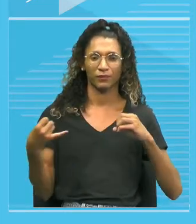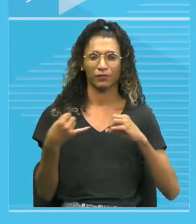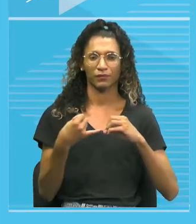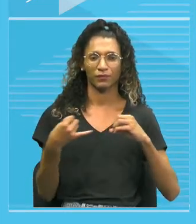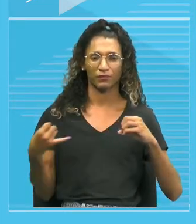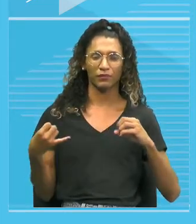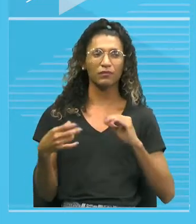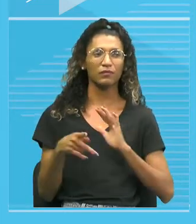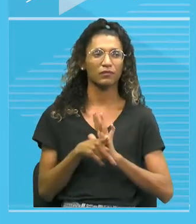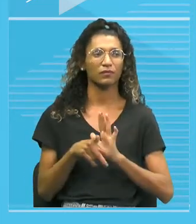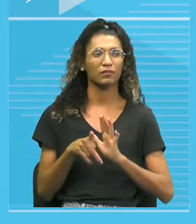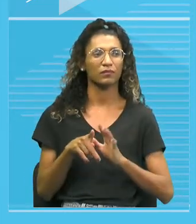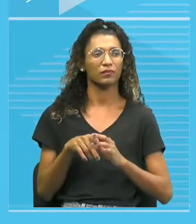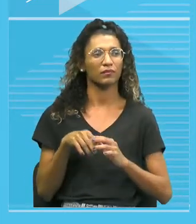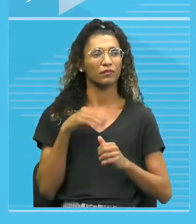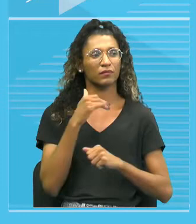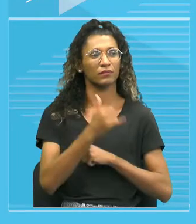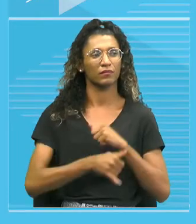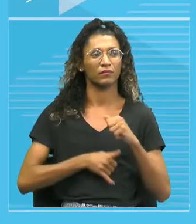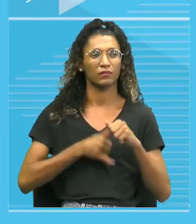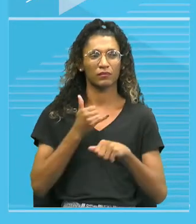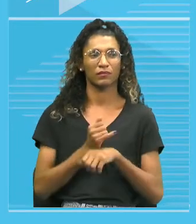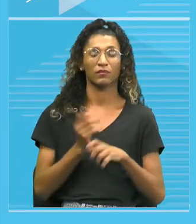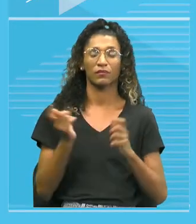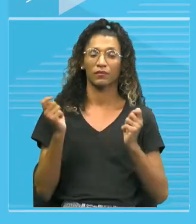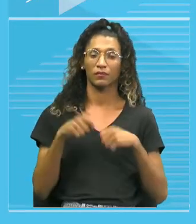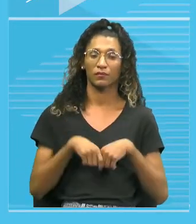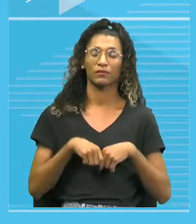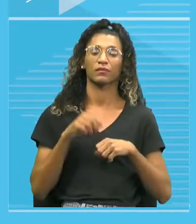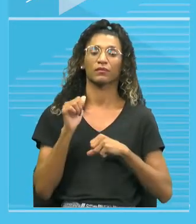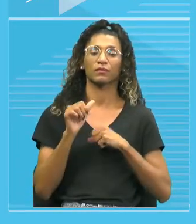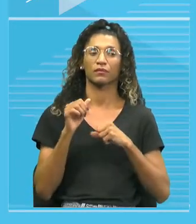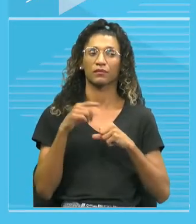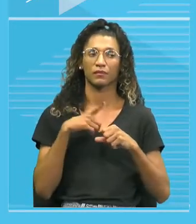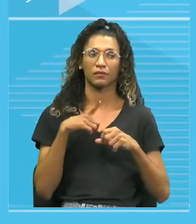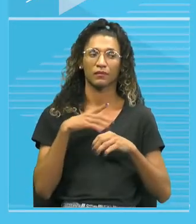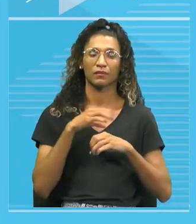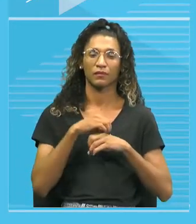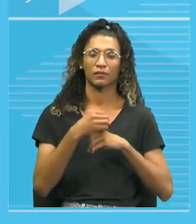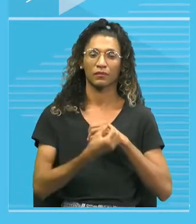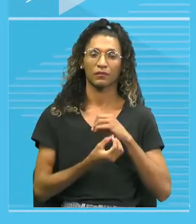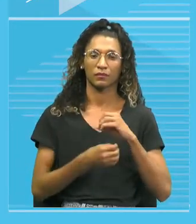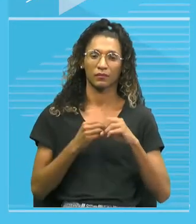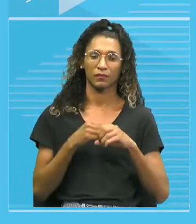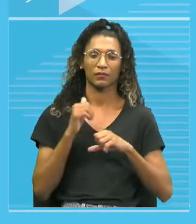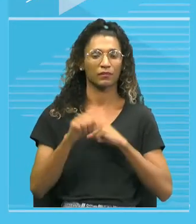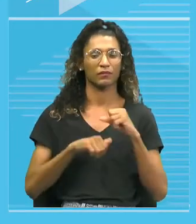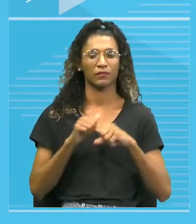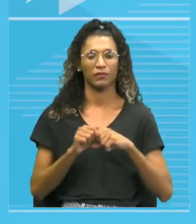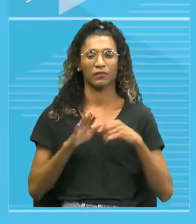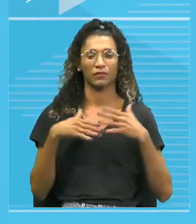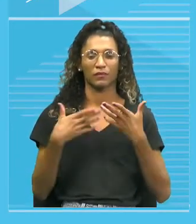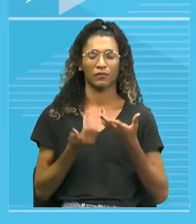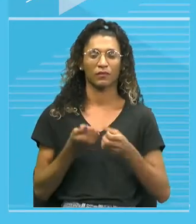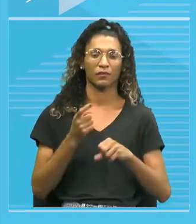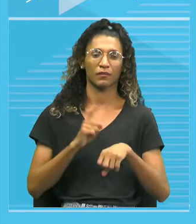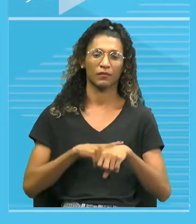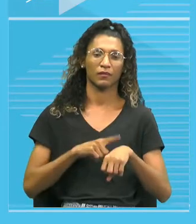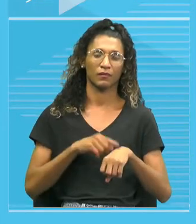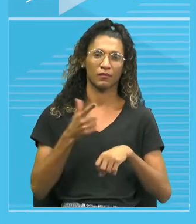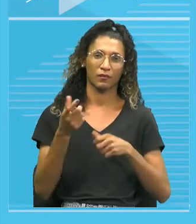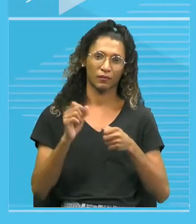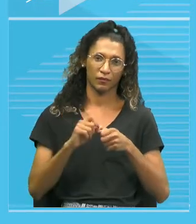Pode gerar o quê? Alterações moleculares. É claro, pessoal, que quando você faz um exame de